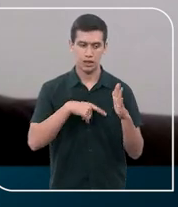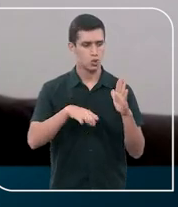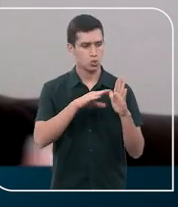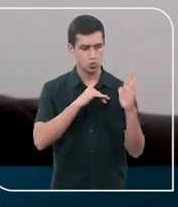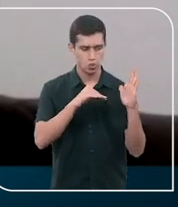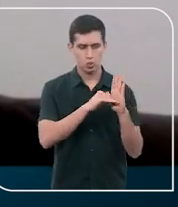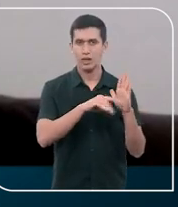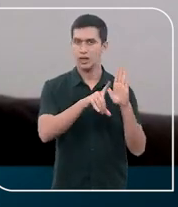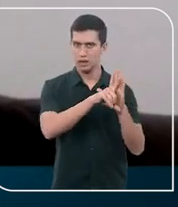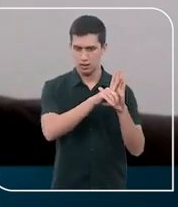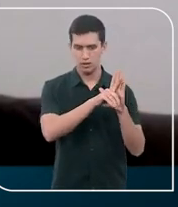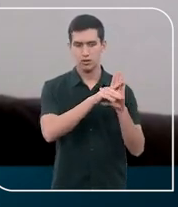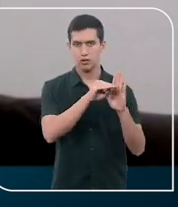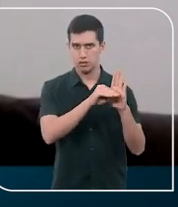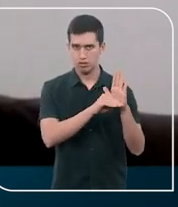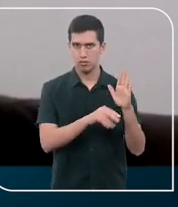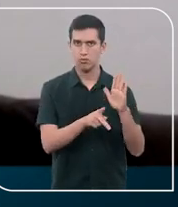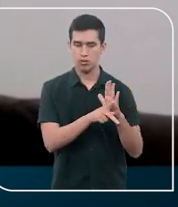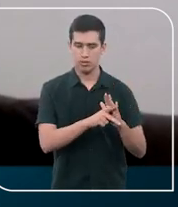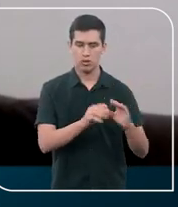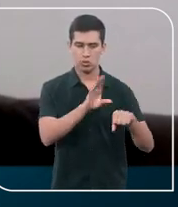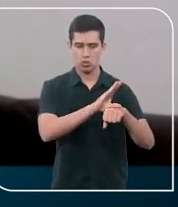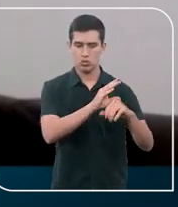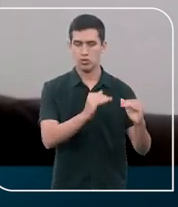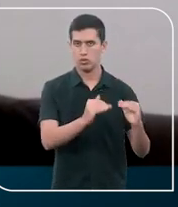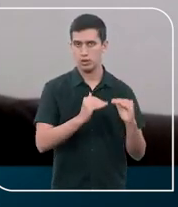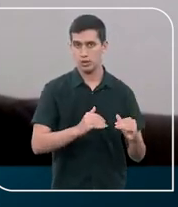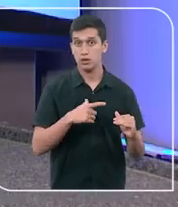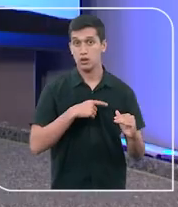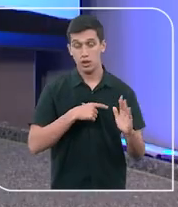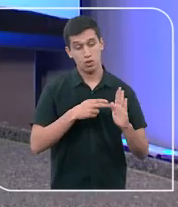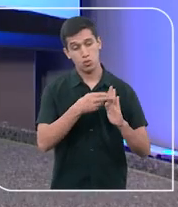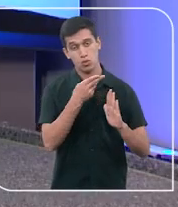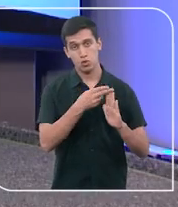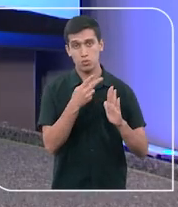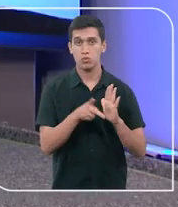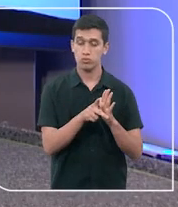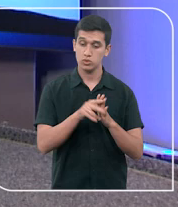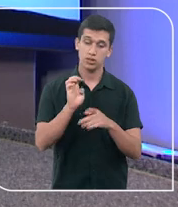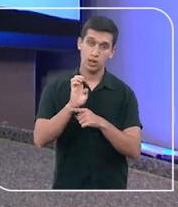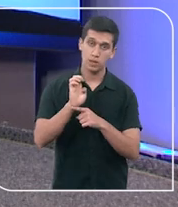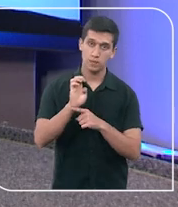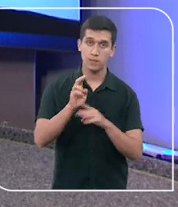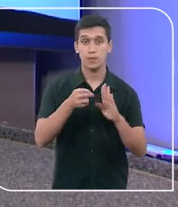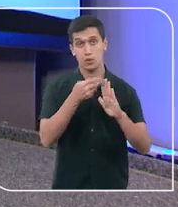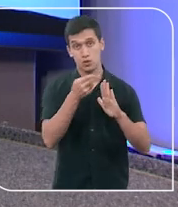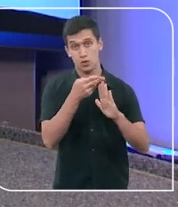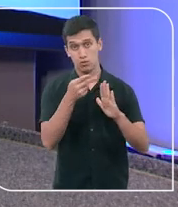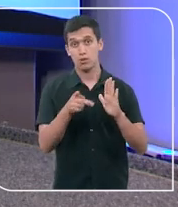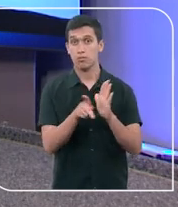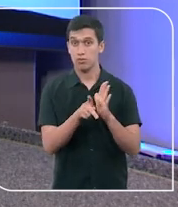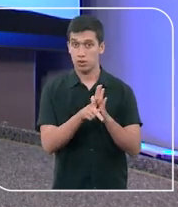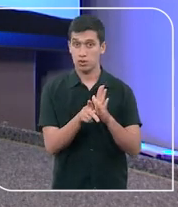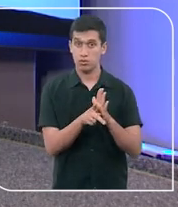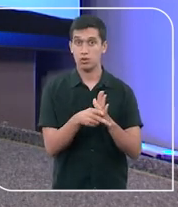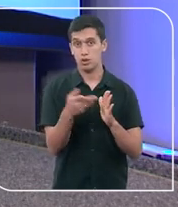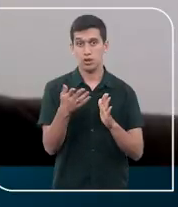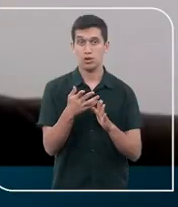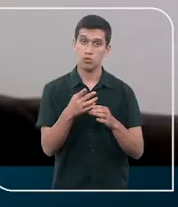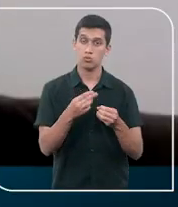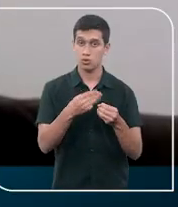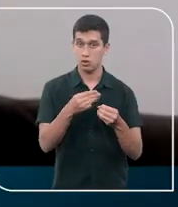Então, nós temos normativa estadual, municipal, mas que não deve ferir a nossa norma maior, que é a nossa Constituição